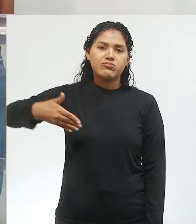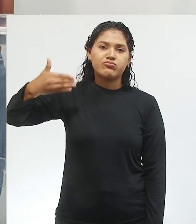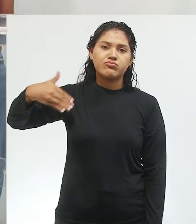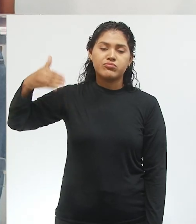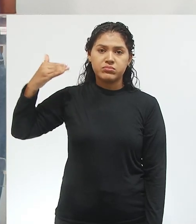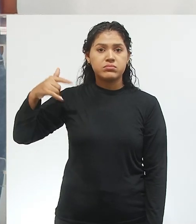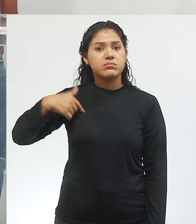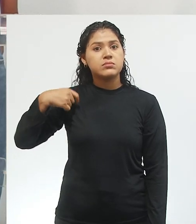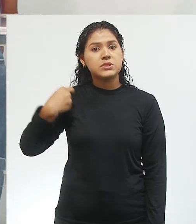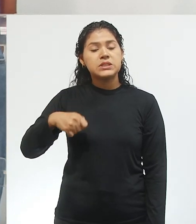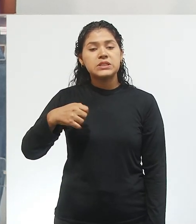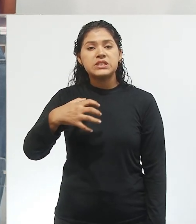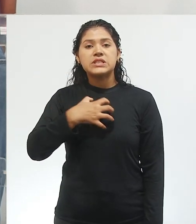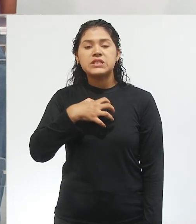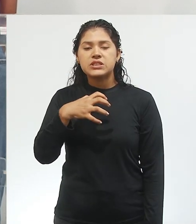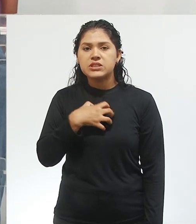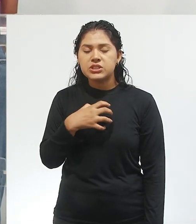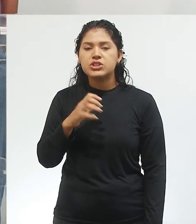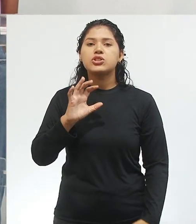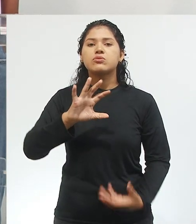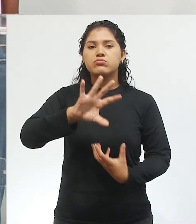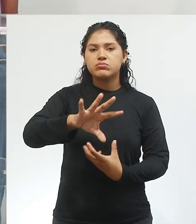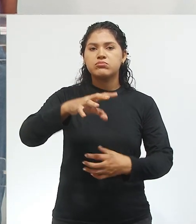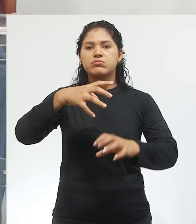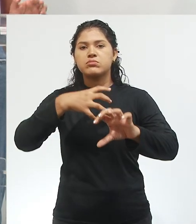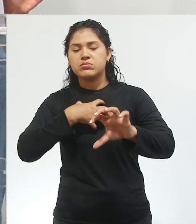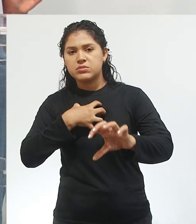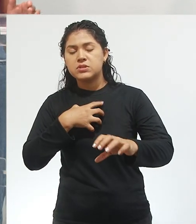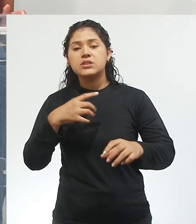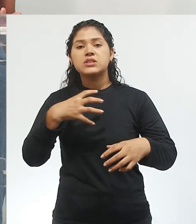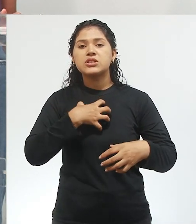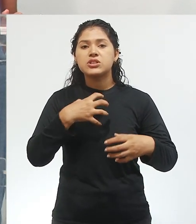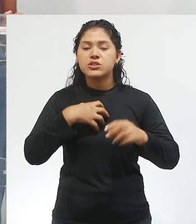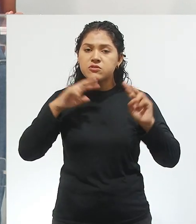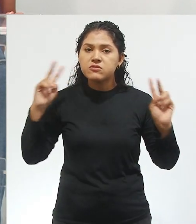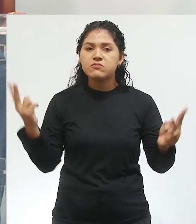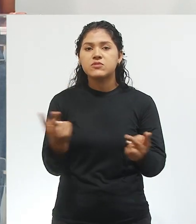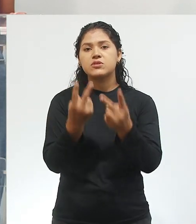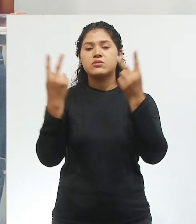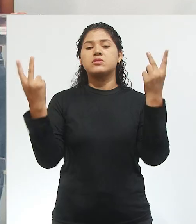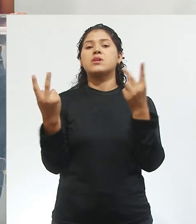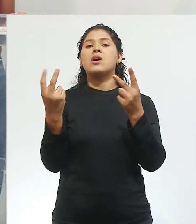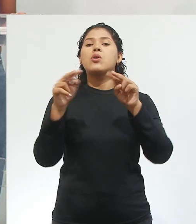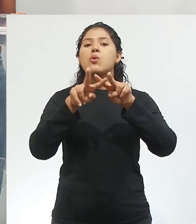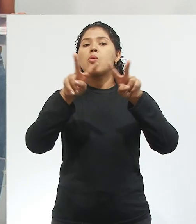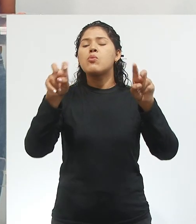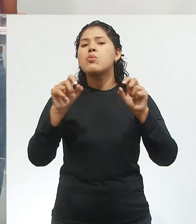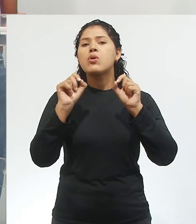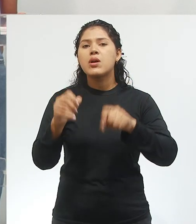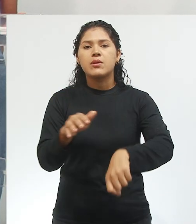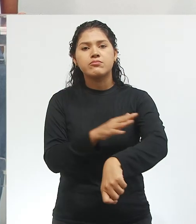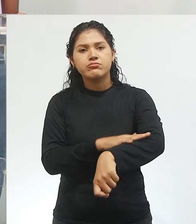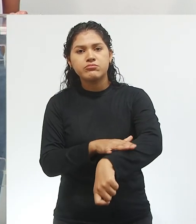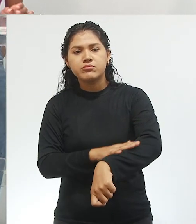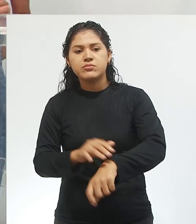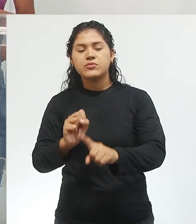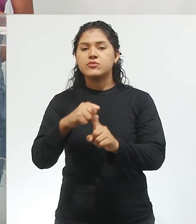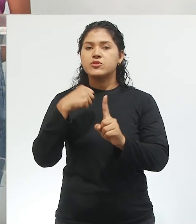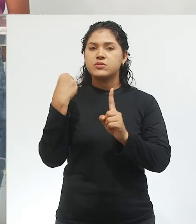nos conteúdos, eles precisam ser valorizados a partir da sua origem étnica e social.